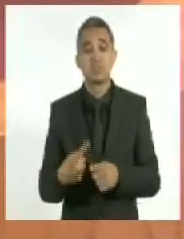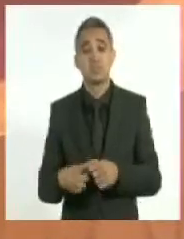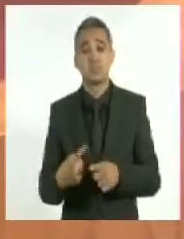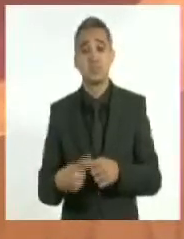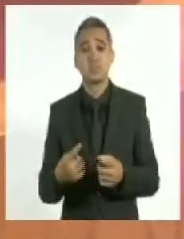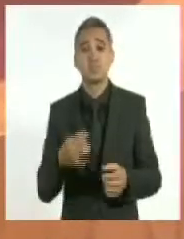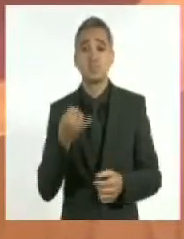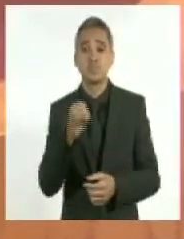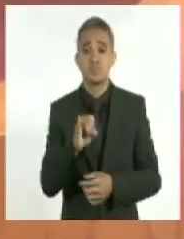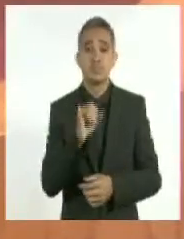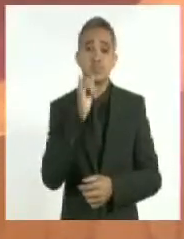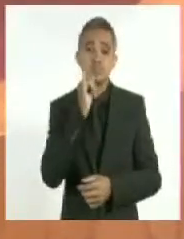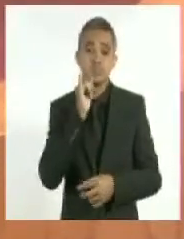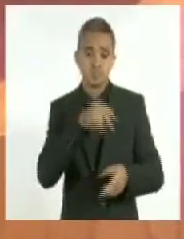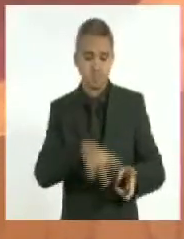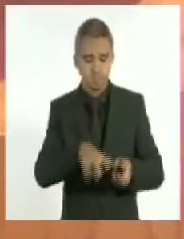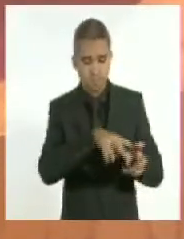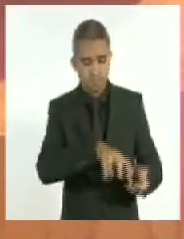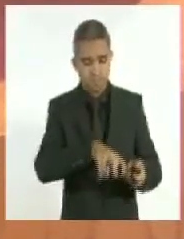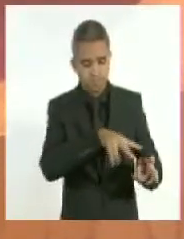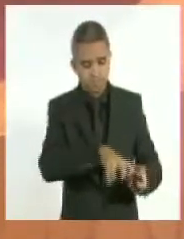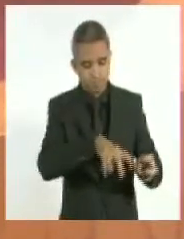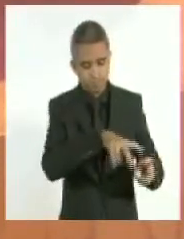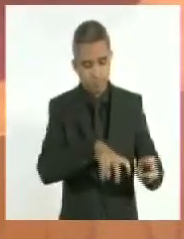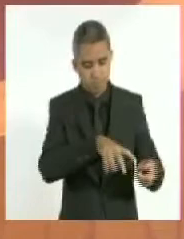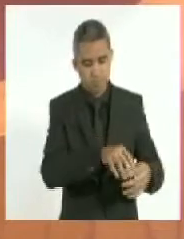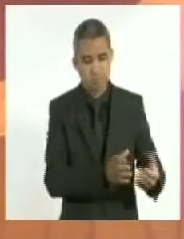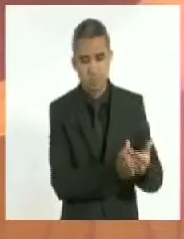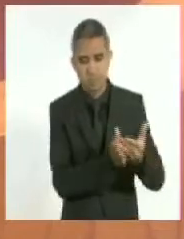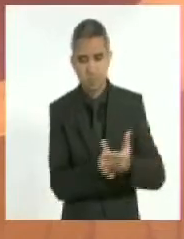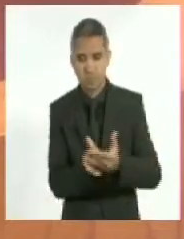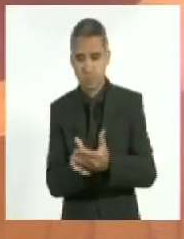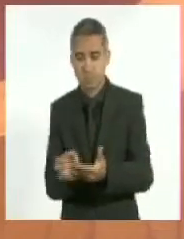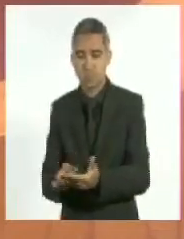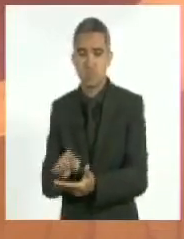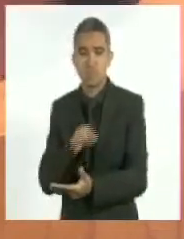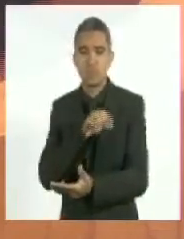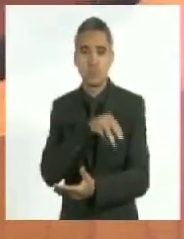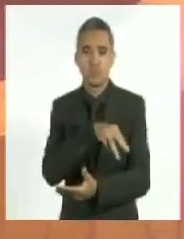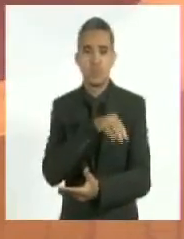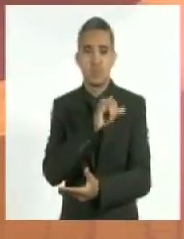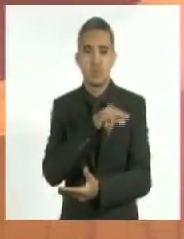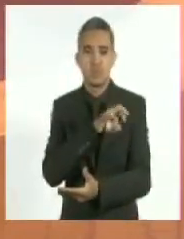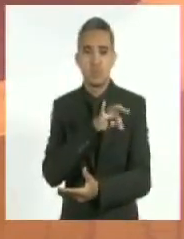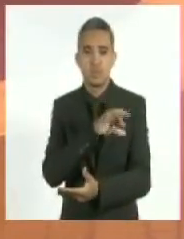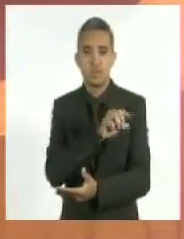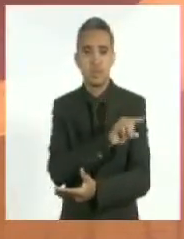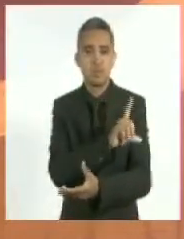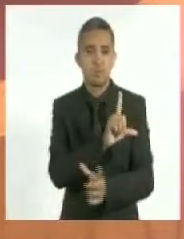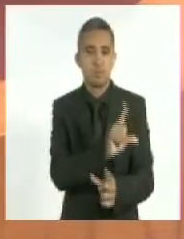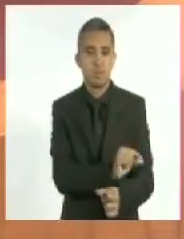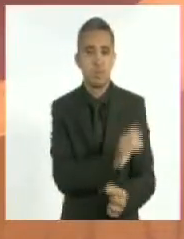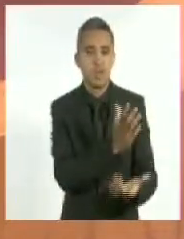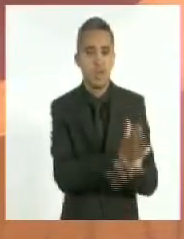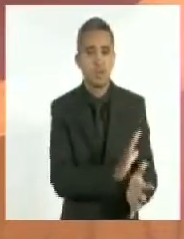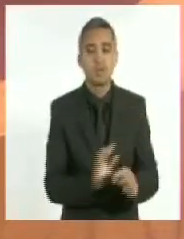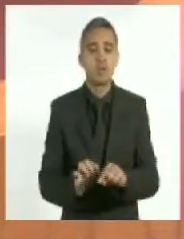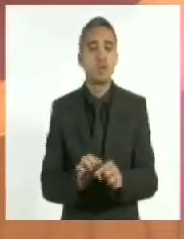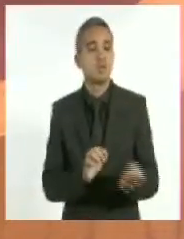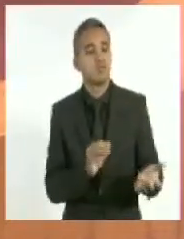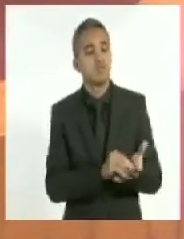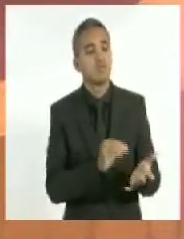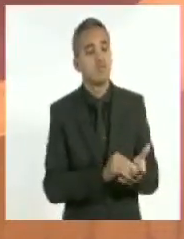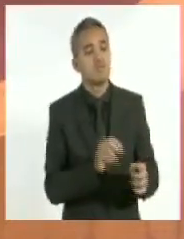lugar que foi extraído, o minério vai acabar e o que é que fica? Então, nós temos que incentivar que essas indústrias, que são